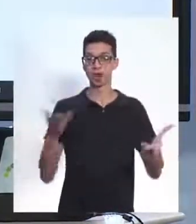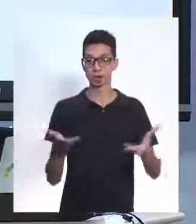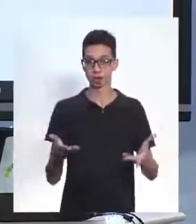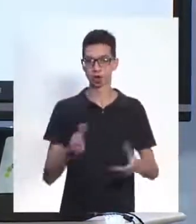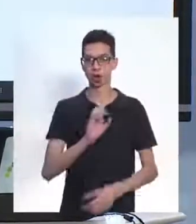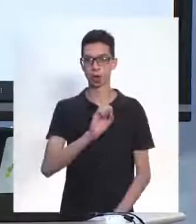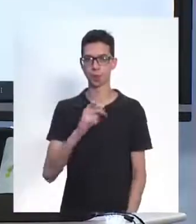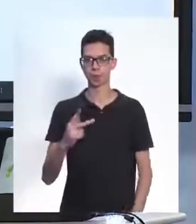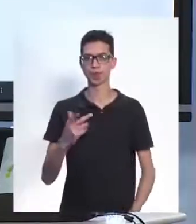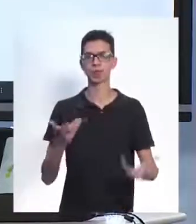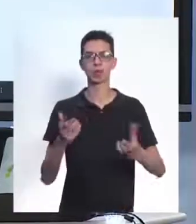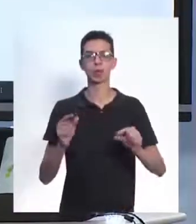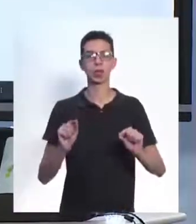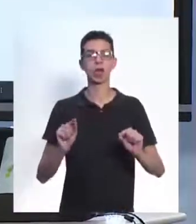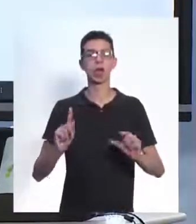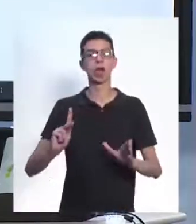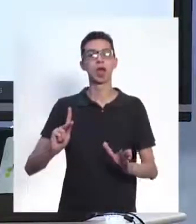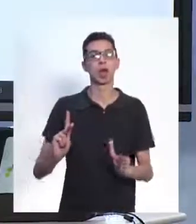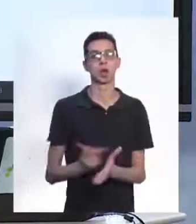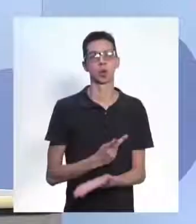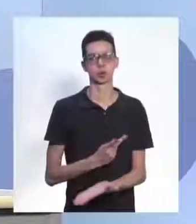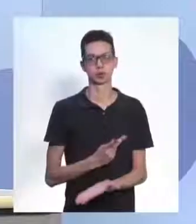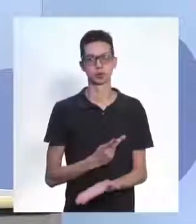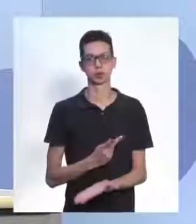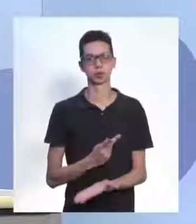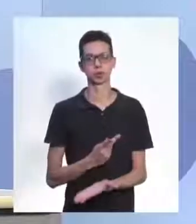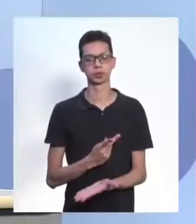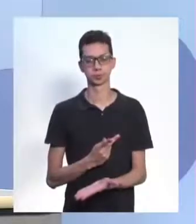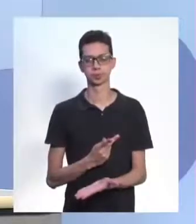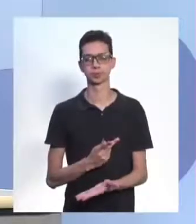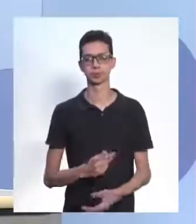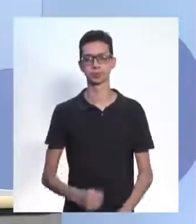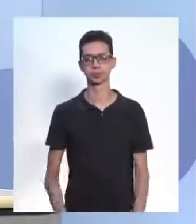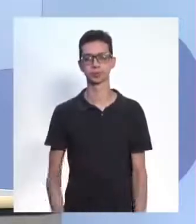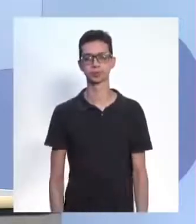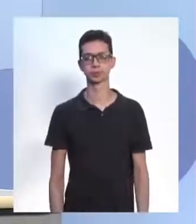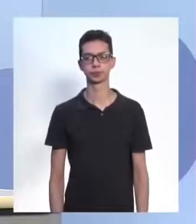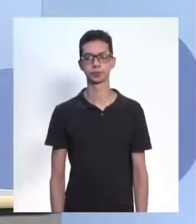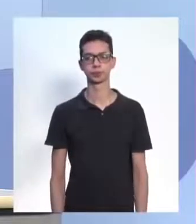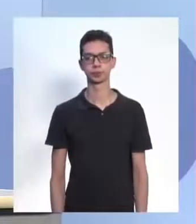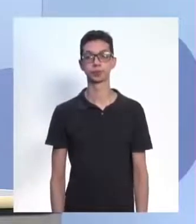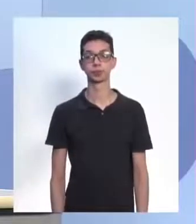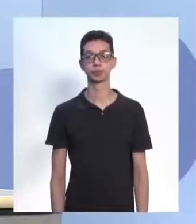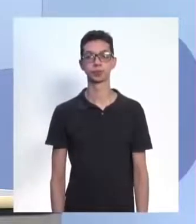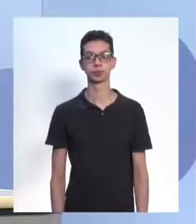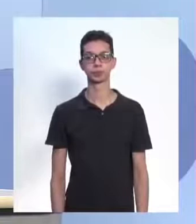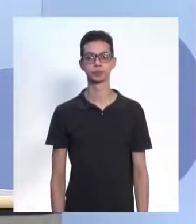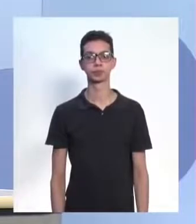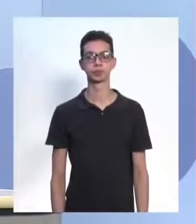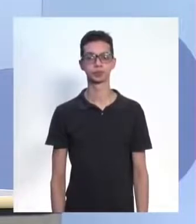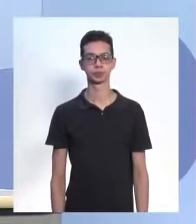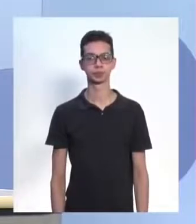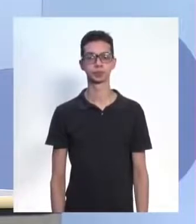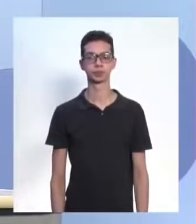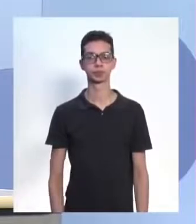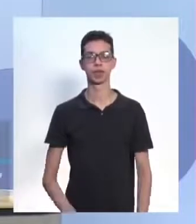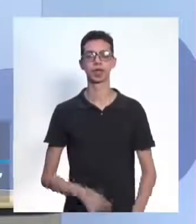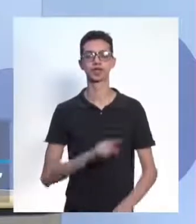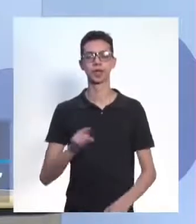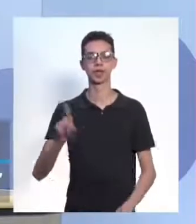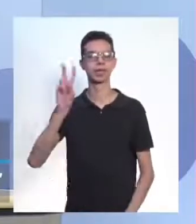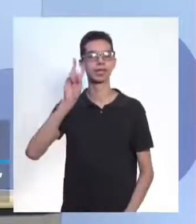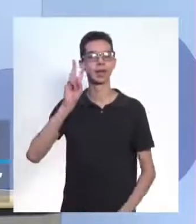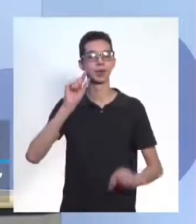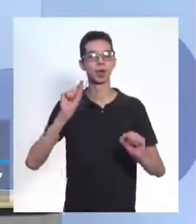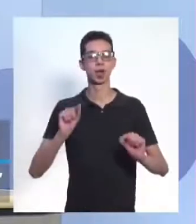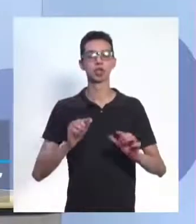a consequência, não quero a causa. Odeia, coloca a principal aí para eles, dá pelo menos essa deixa. Ó, vocês lembram, a principal